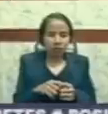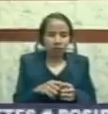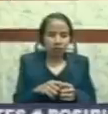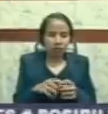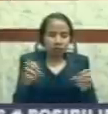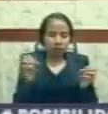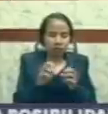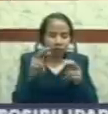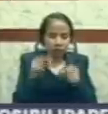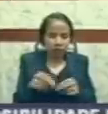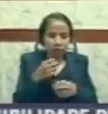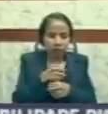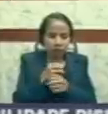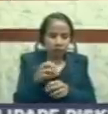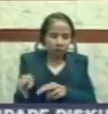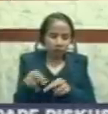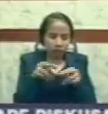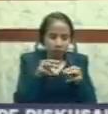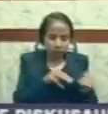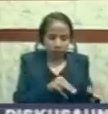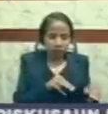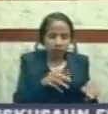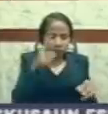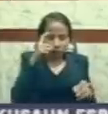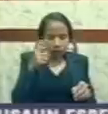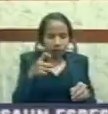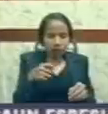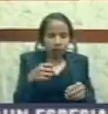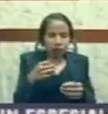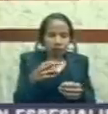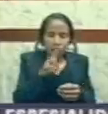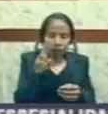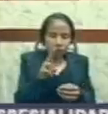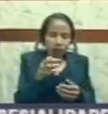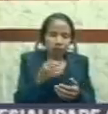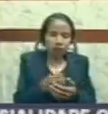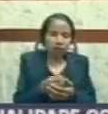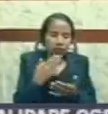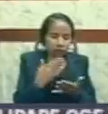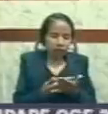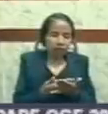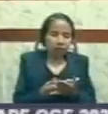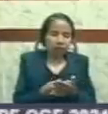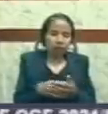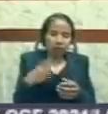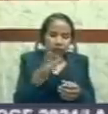Lá precisa de mudanças, também da execução de aquela, para que discute a